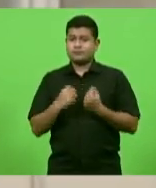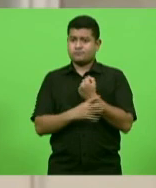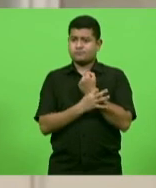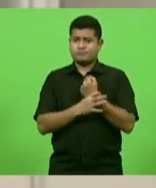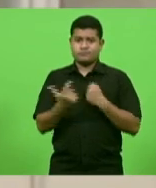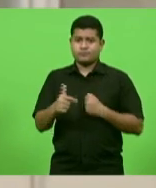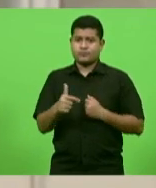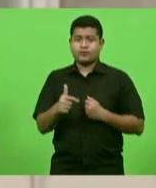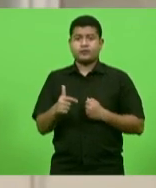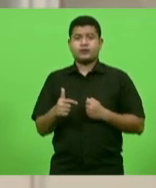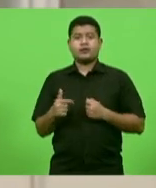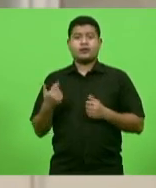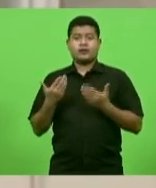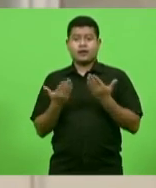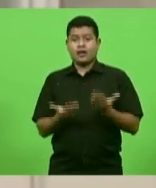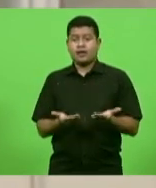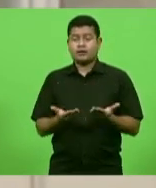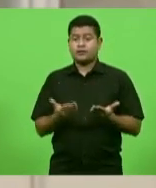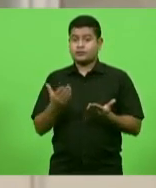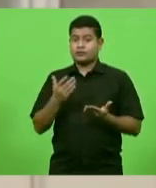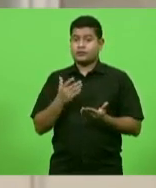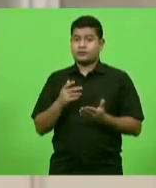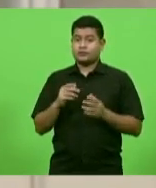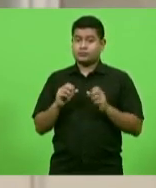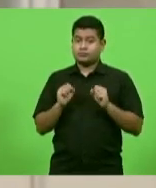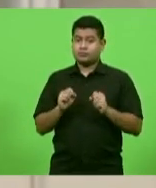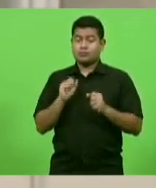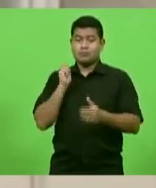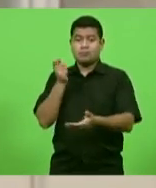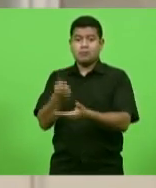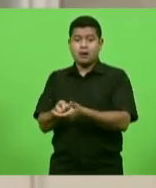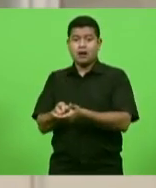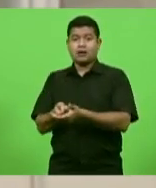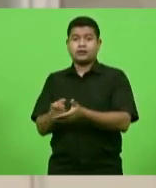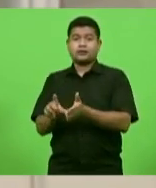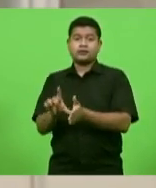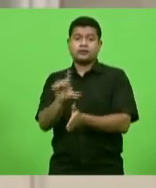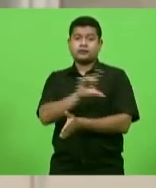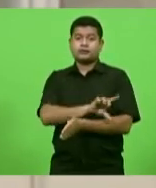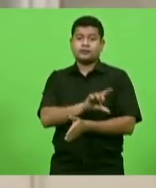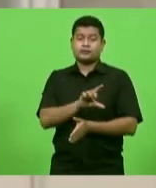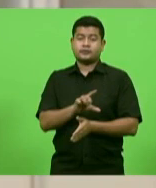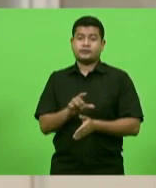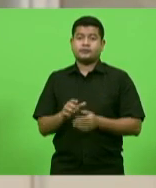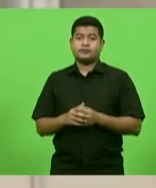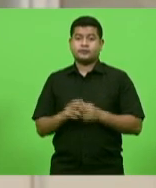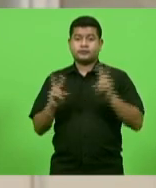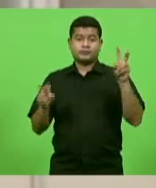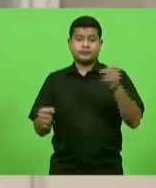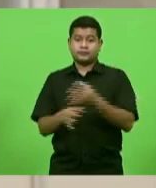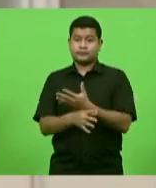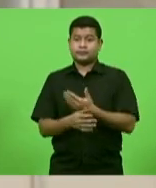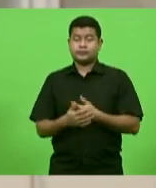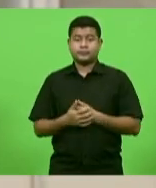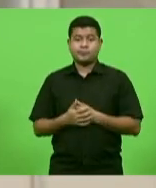Quanto a essa possibilidade real de pagamento antecipado"